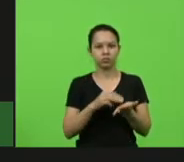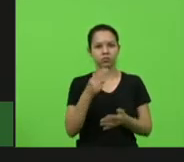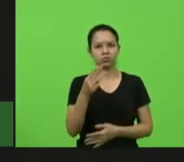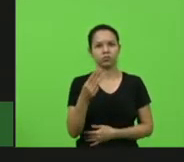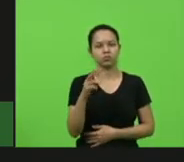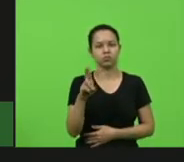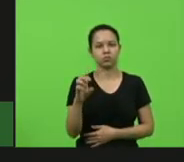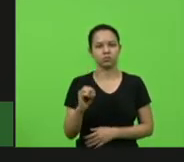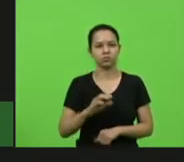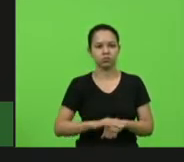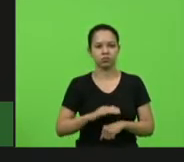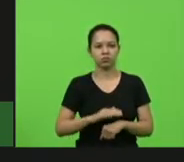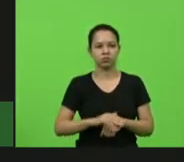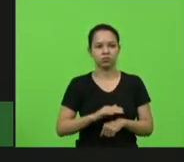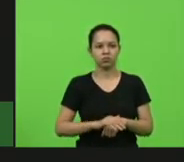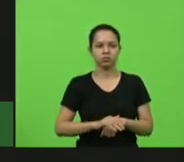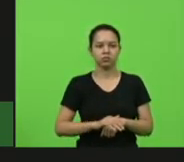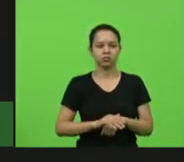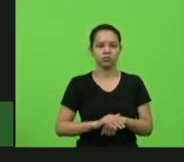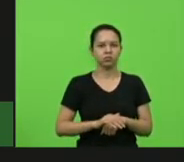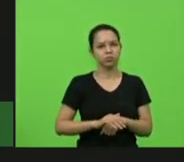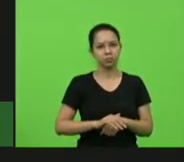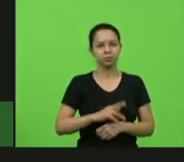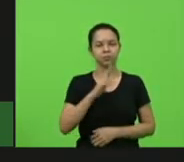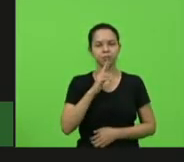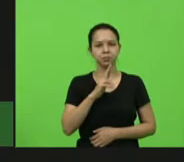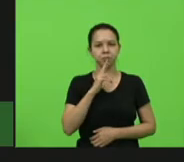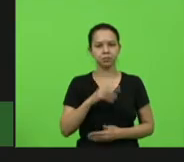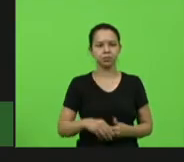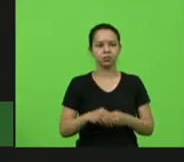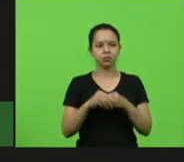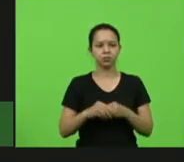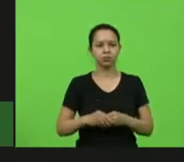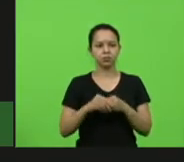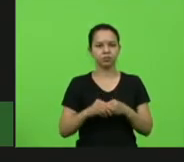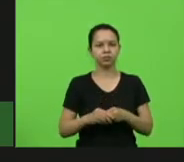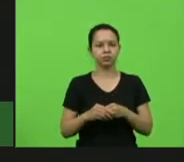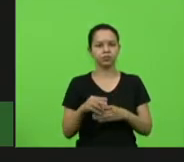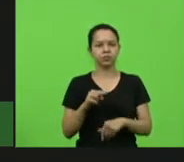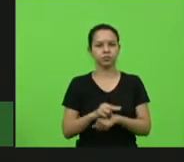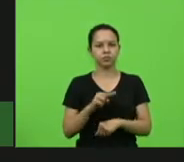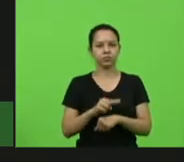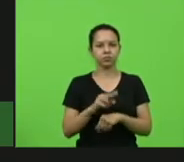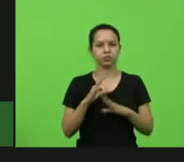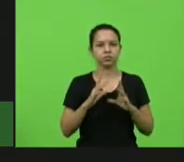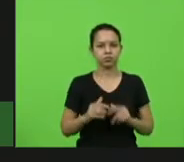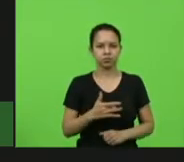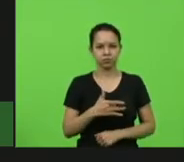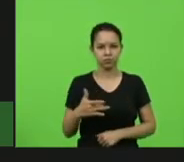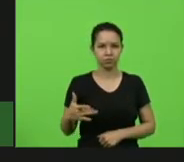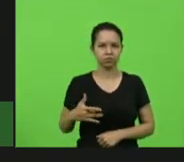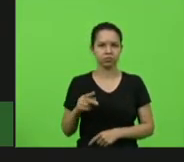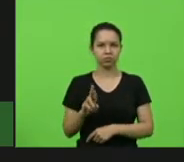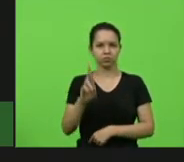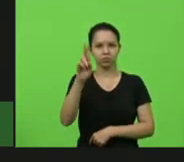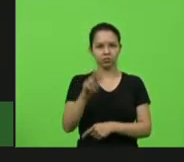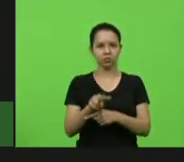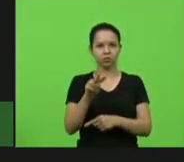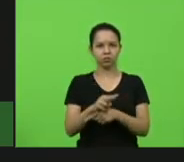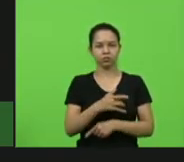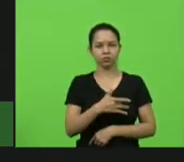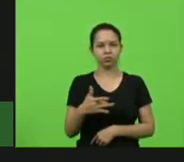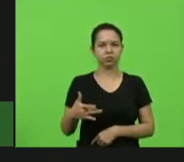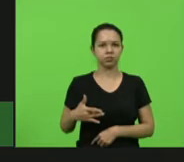autor deputado Rodrigo Minotto, cumprimentando o agente fiscal sanitário responsável pela vigilância sanitária do município de Iporã do Oeste pelos